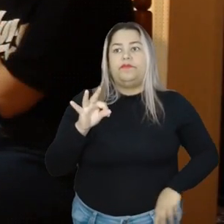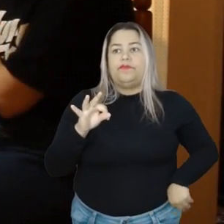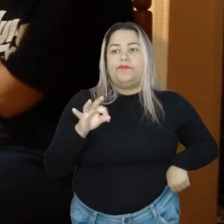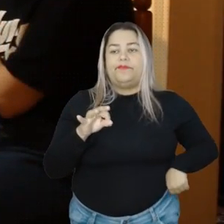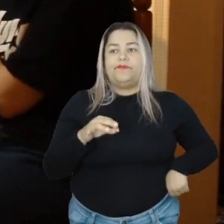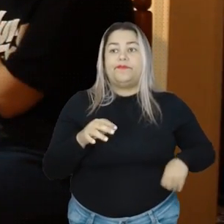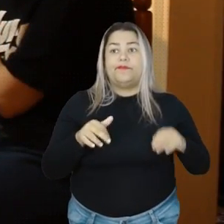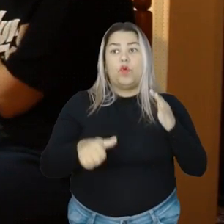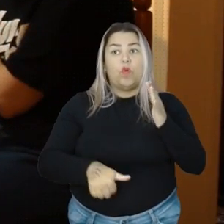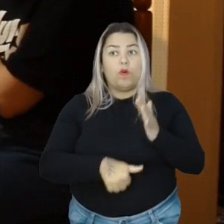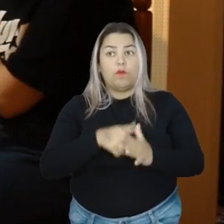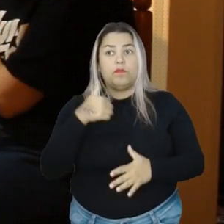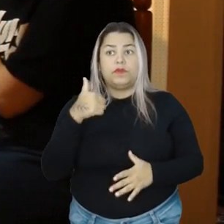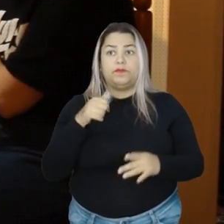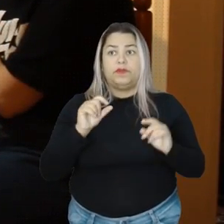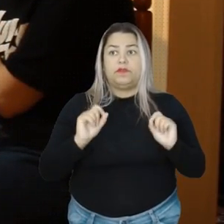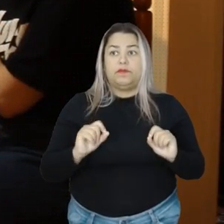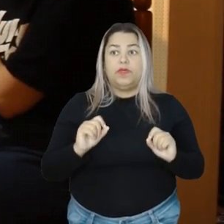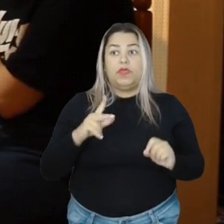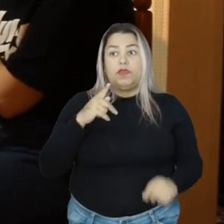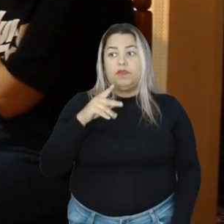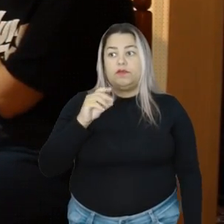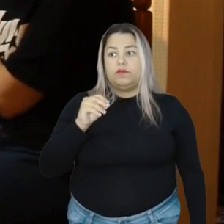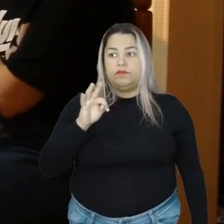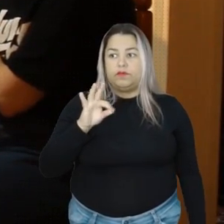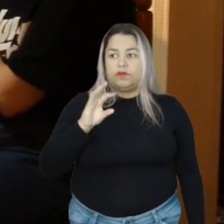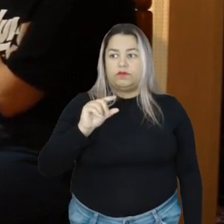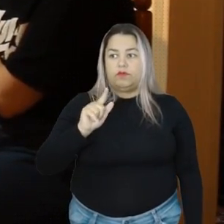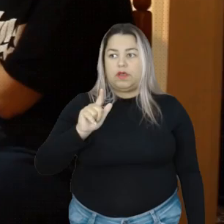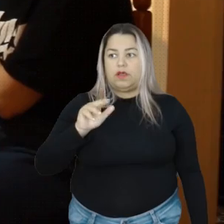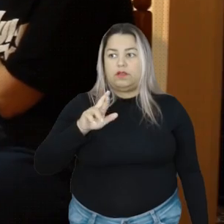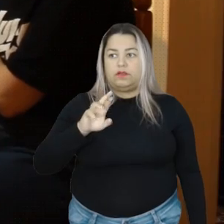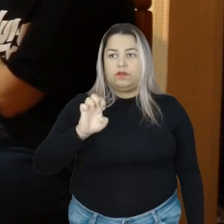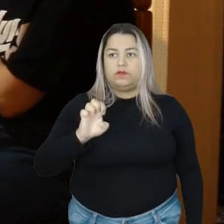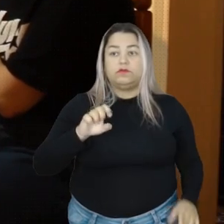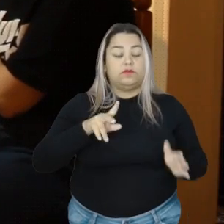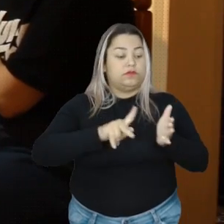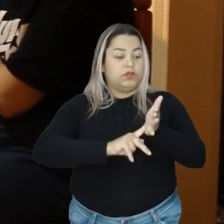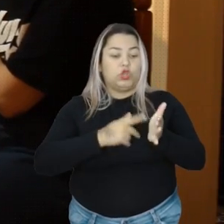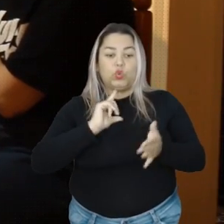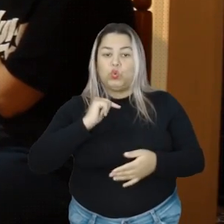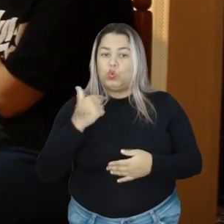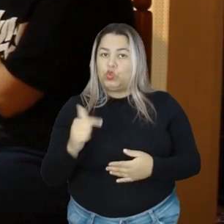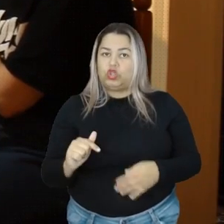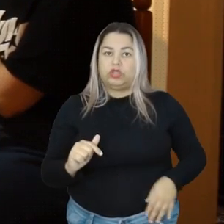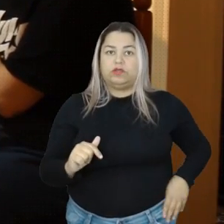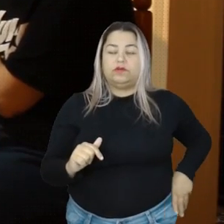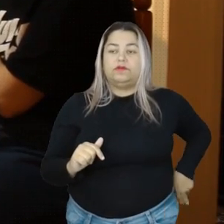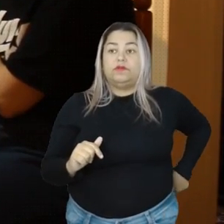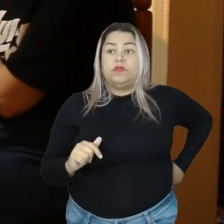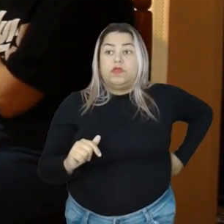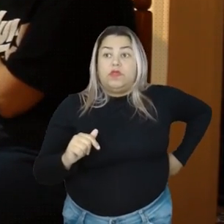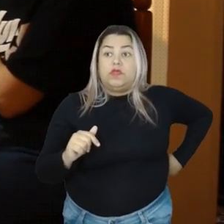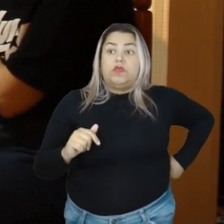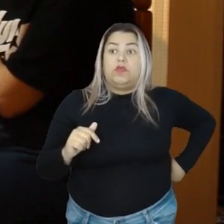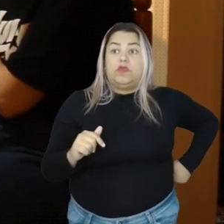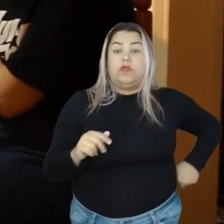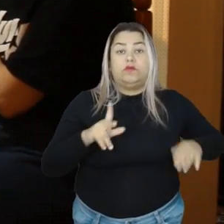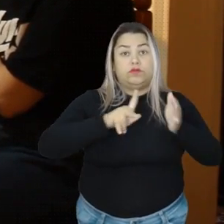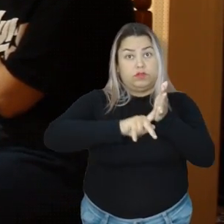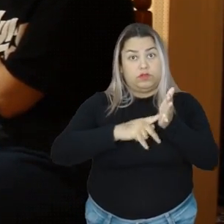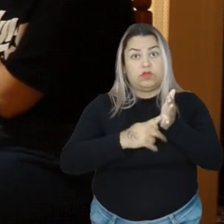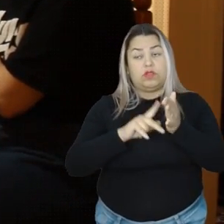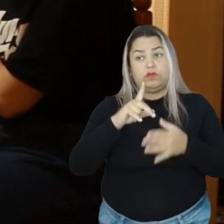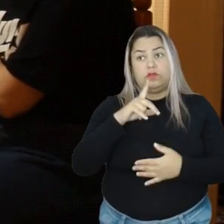primeiro empenho, quando cheguei em Porto Alegre, é me sindicalizar. Claro. Não tinha sindicato lá. E o sindicato aqui